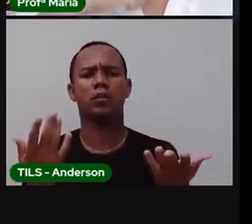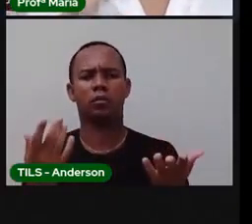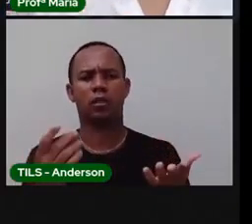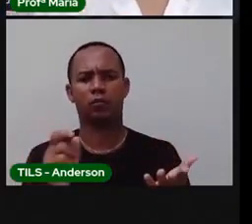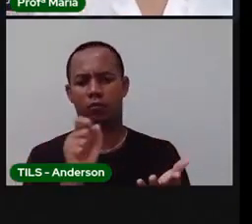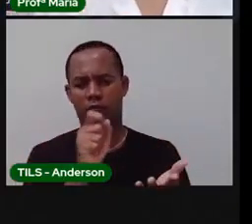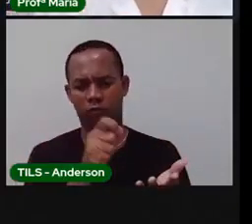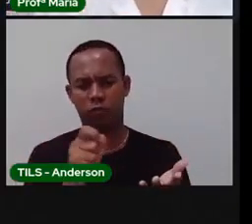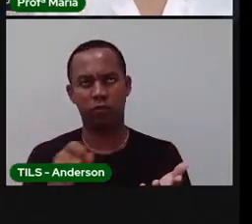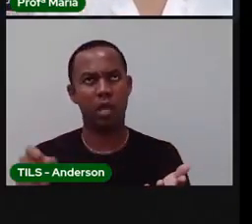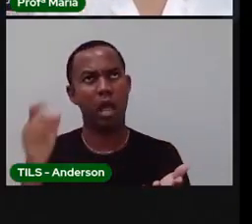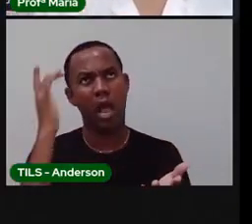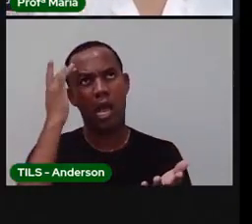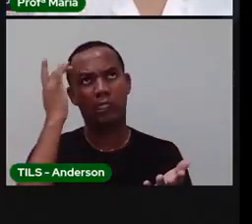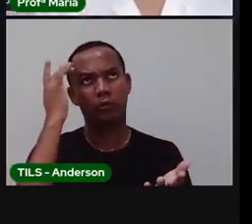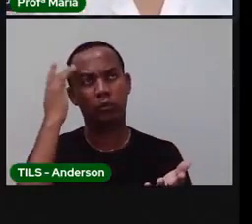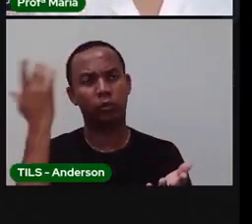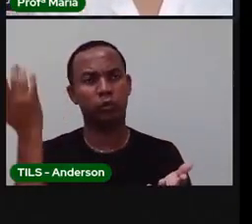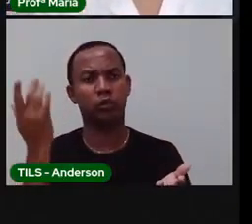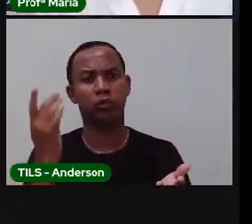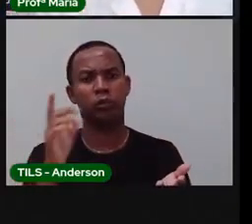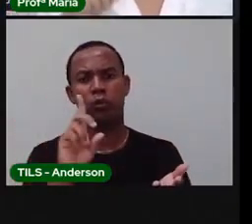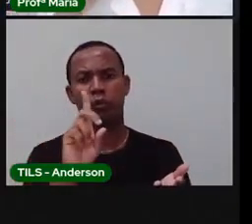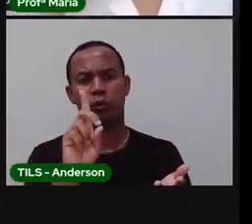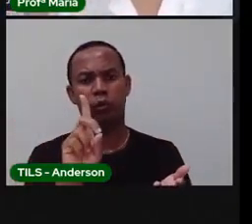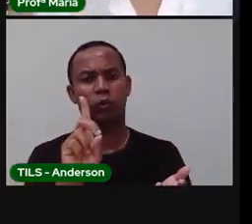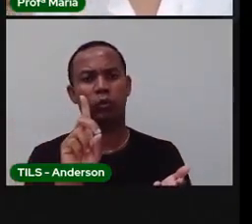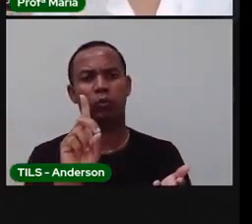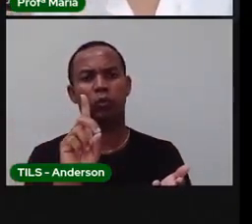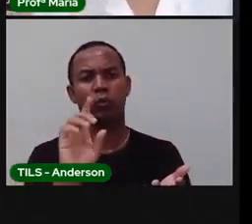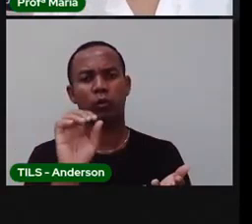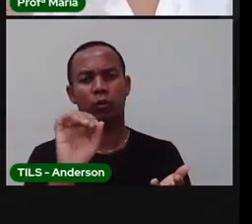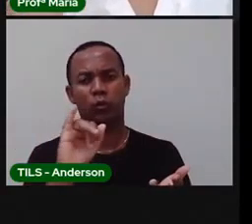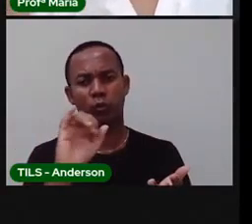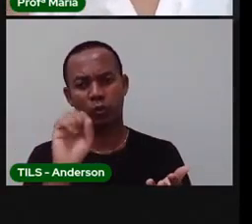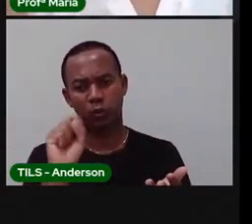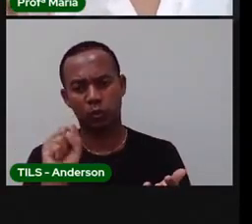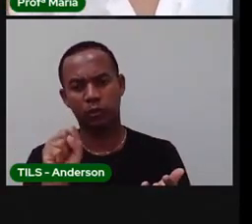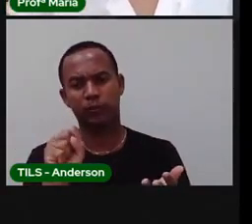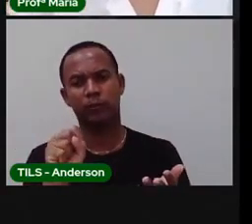decompor? Ah, eu acho que são 2 anos. Eu vou escrever